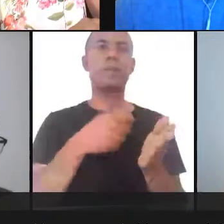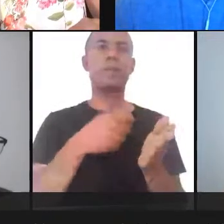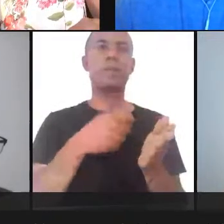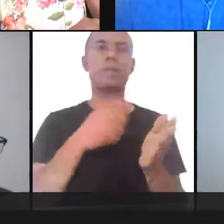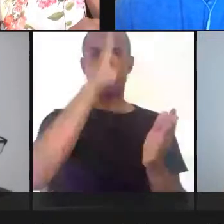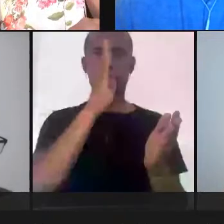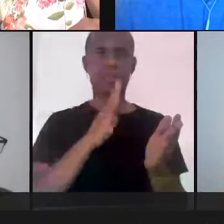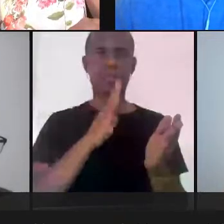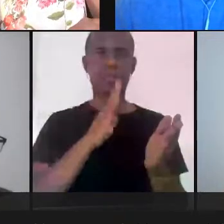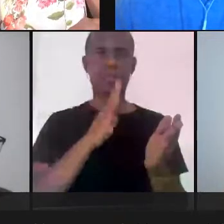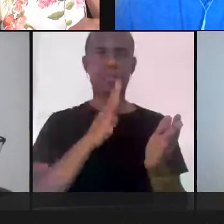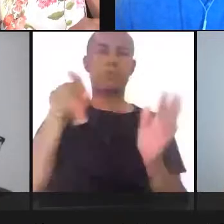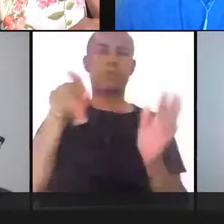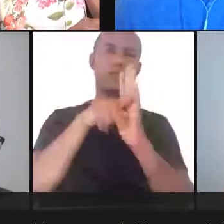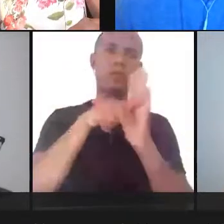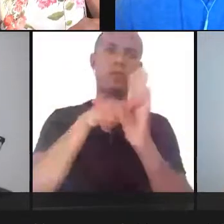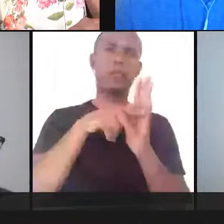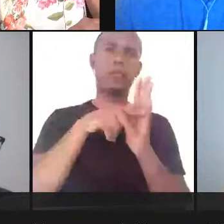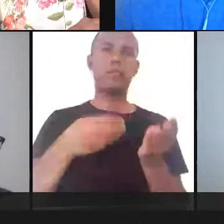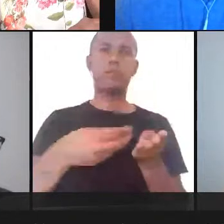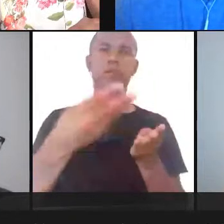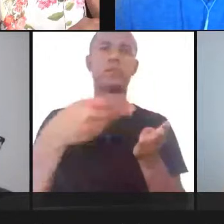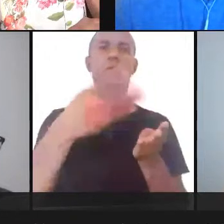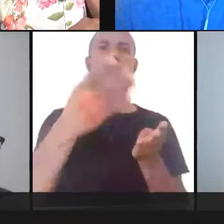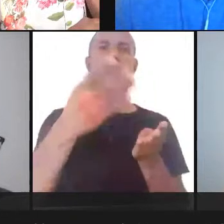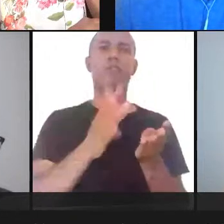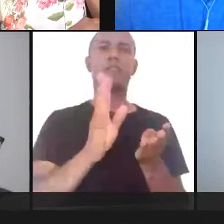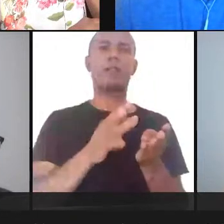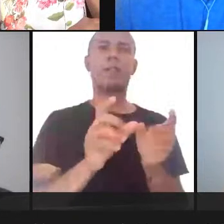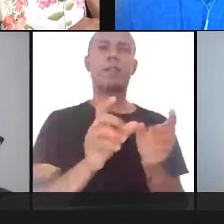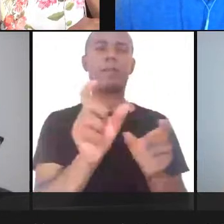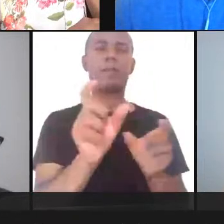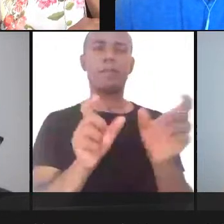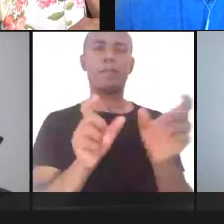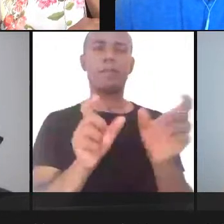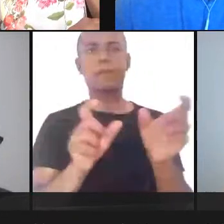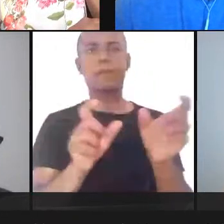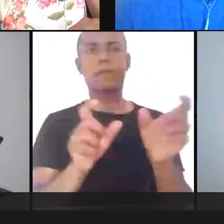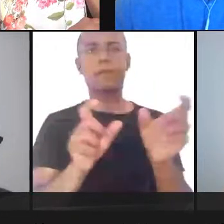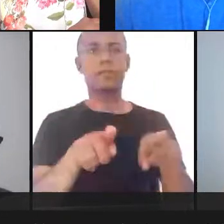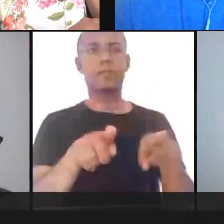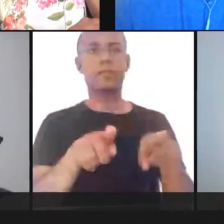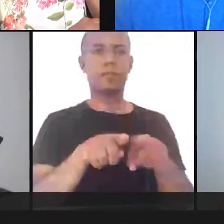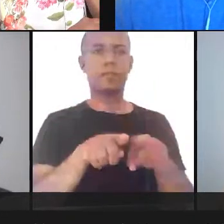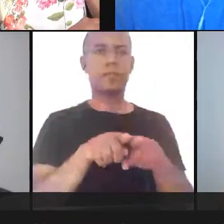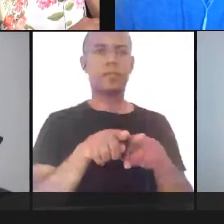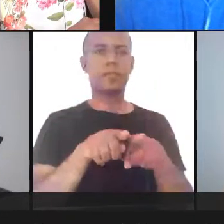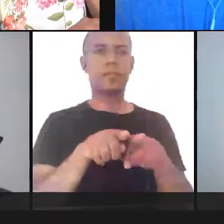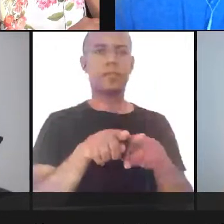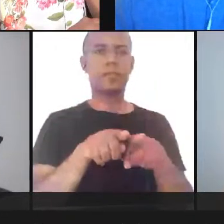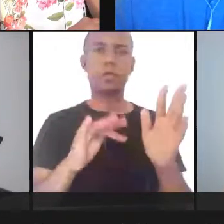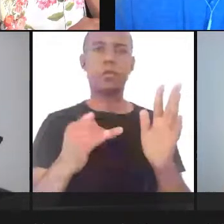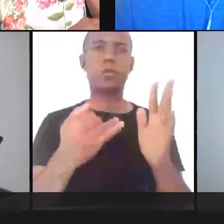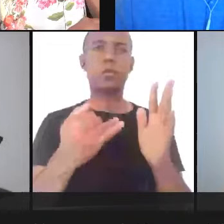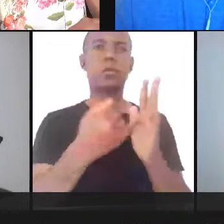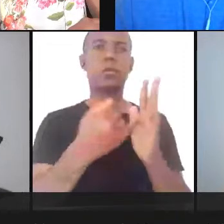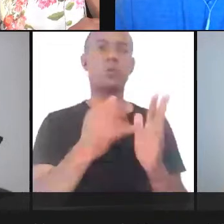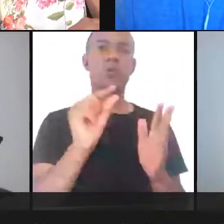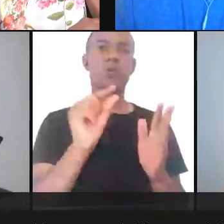Portanto, estamos todos um pouco nesse percurso. Confesso que não é a